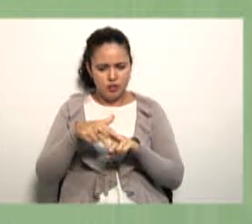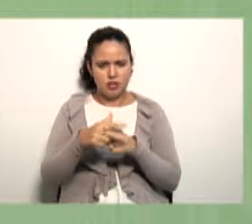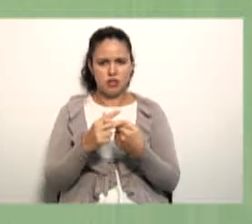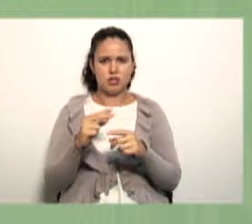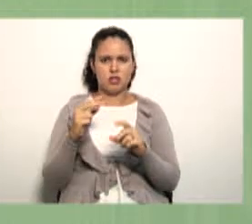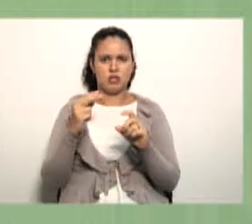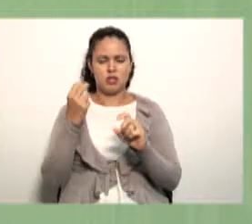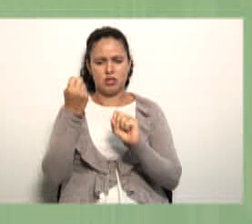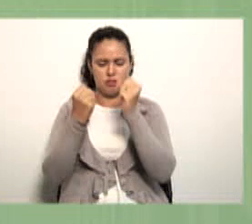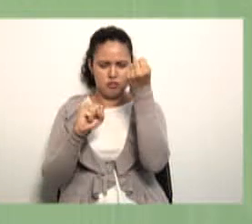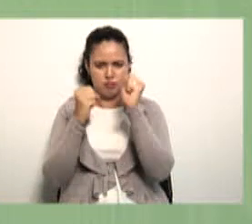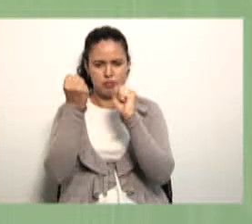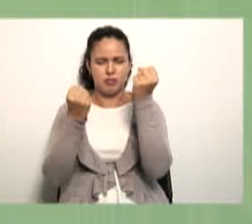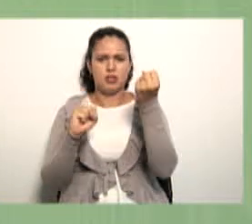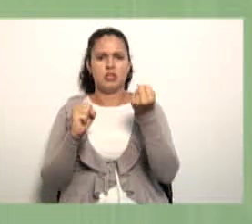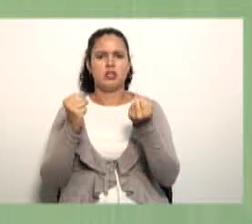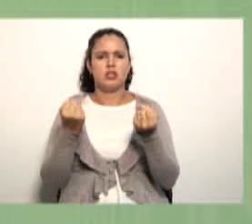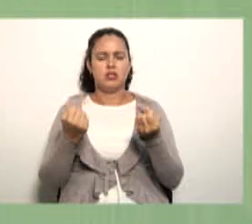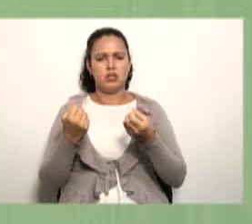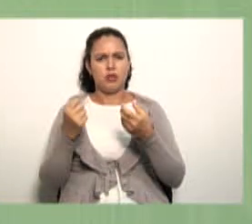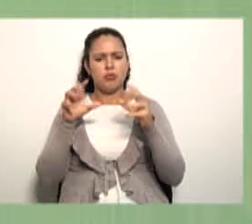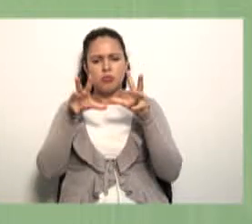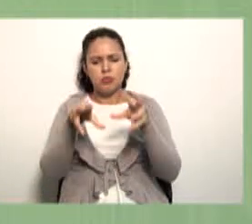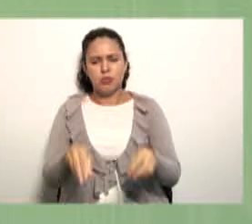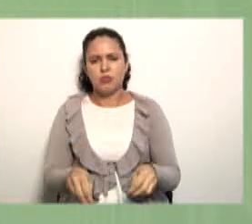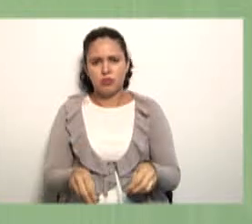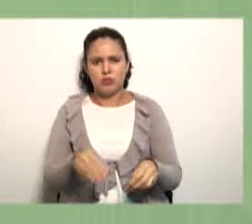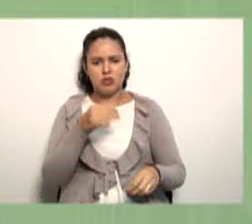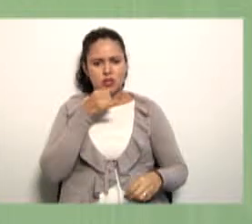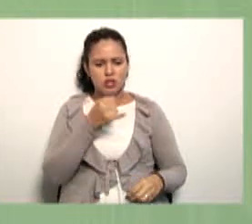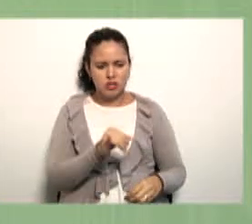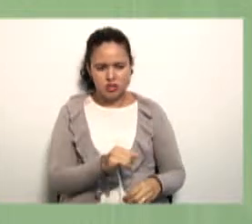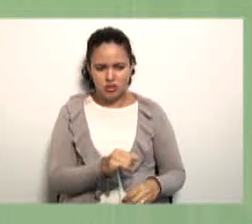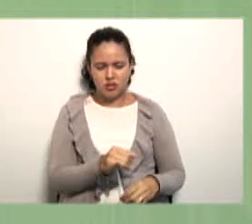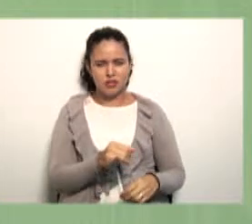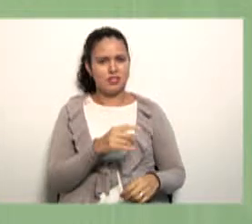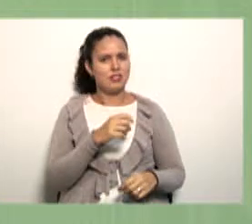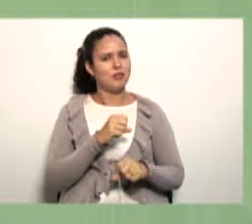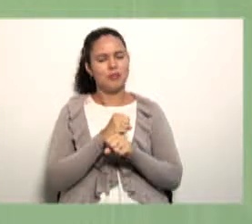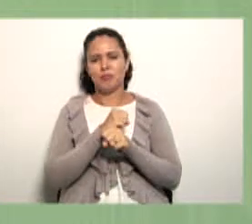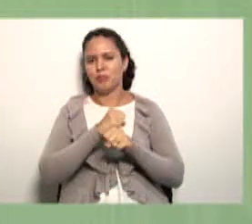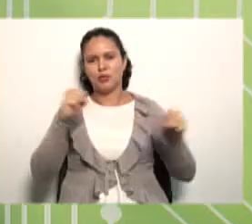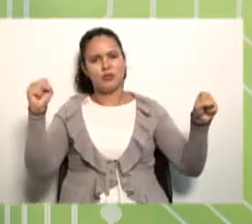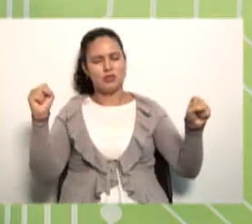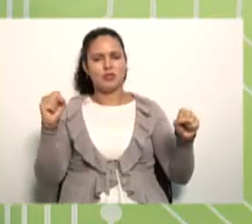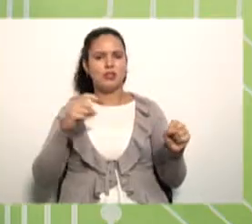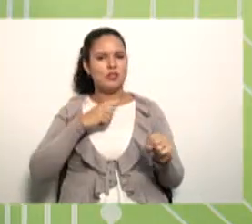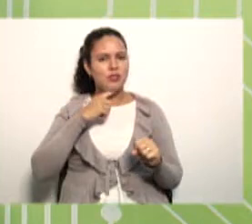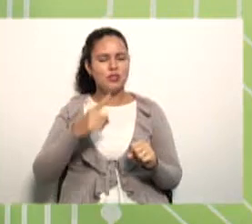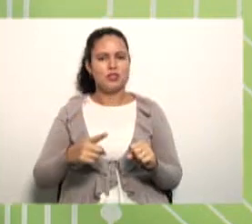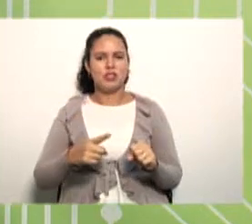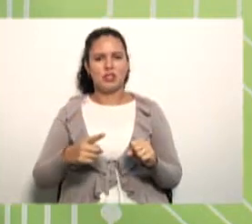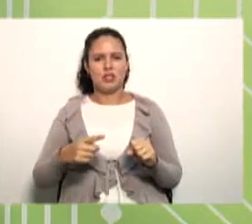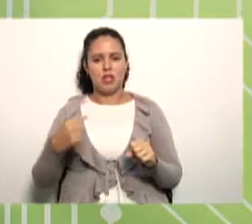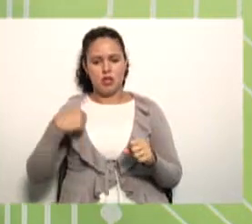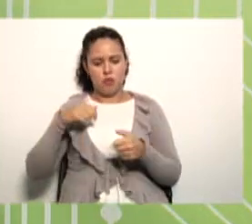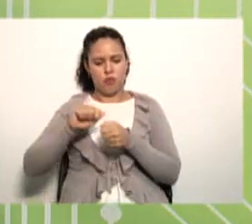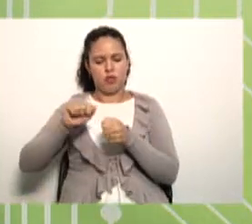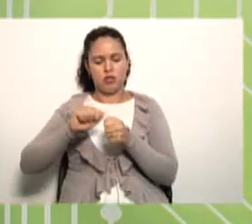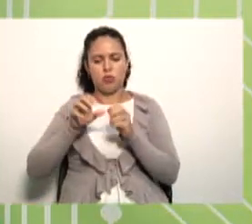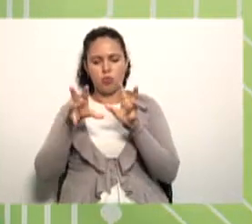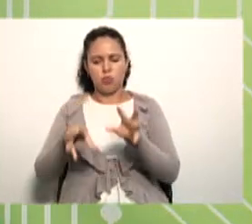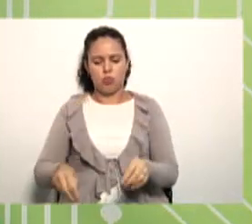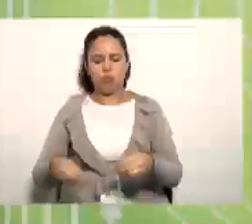gente consumiria como nação, como também a sua família produzir tudo. Imagina a sua família produzir todas as roupas, todas